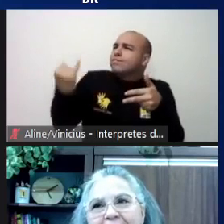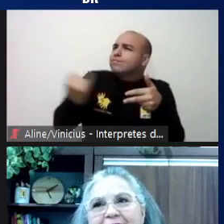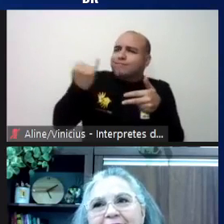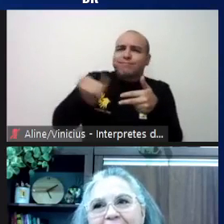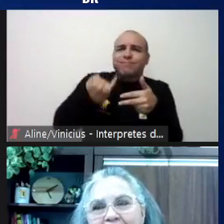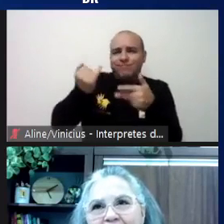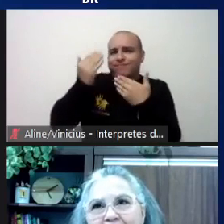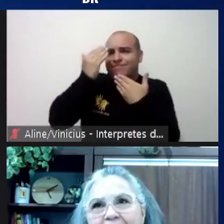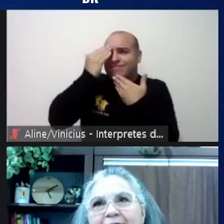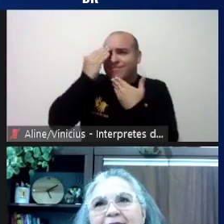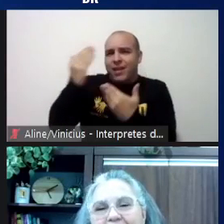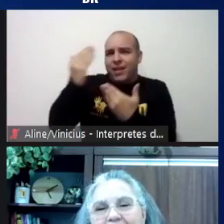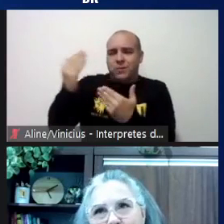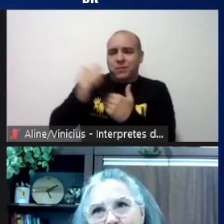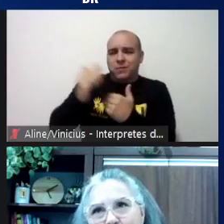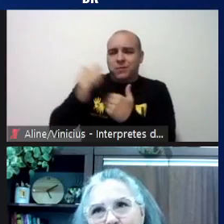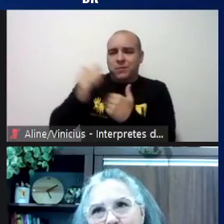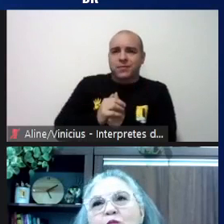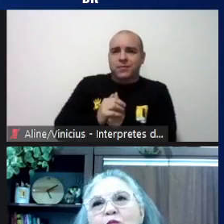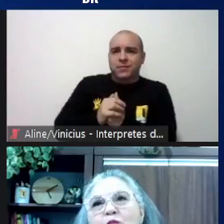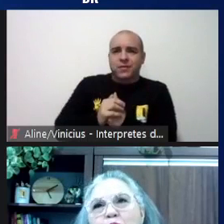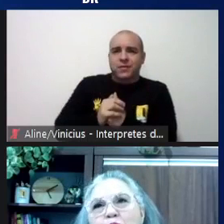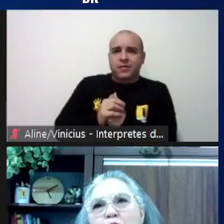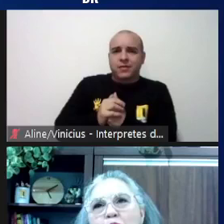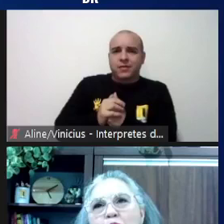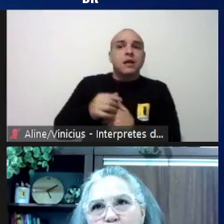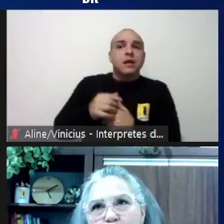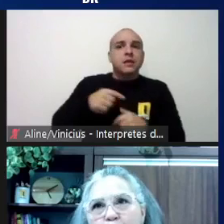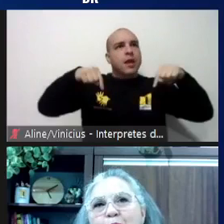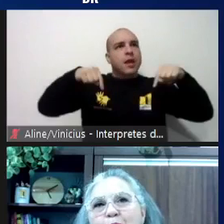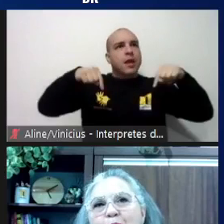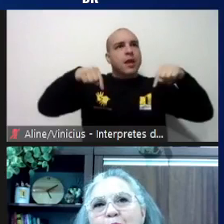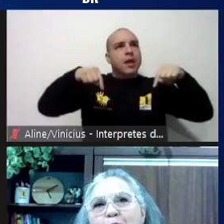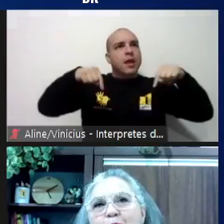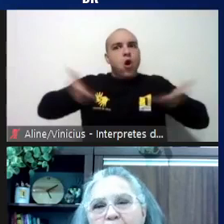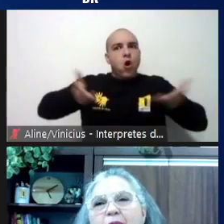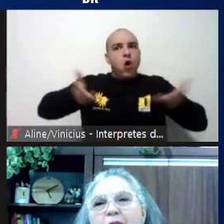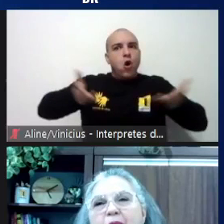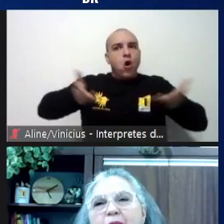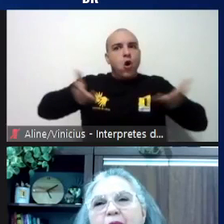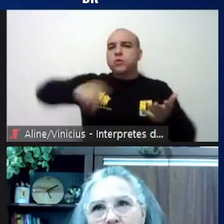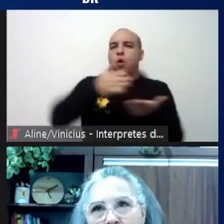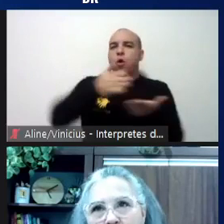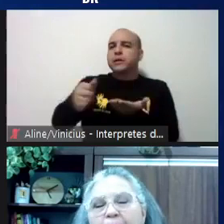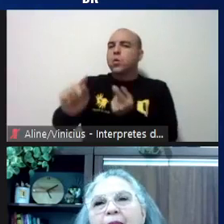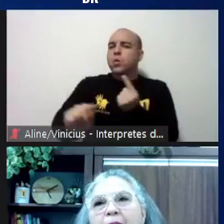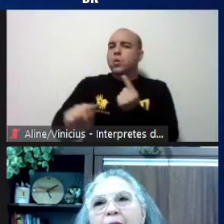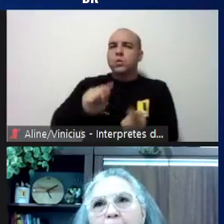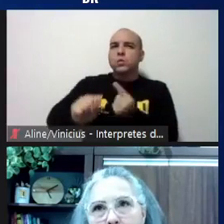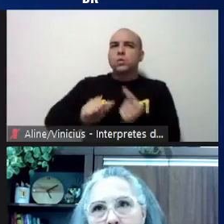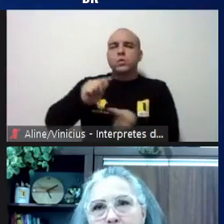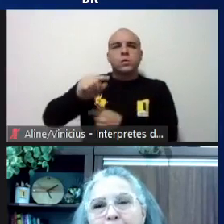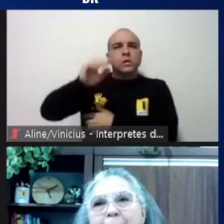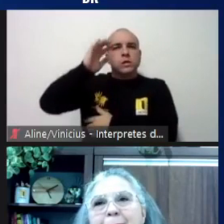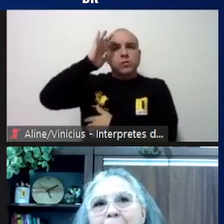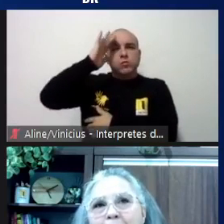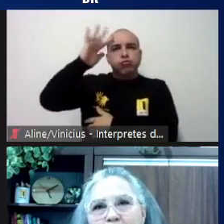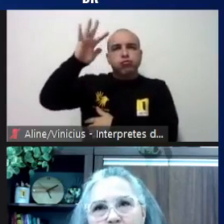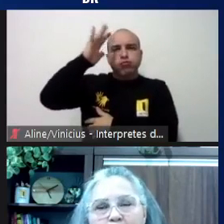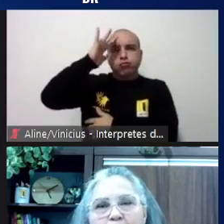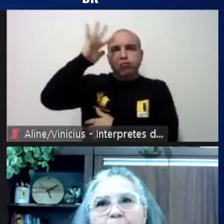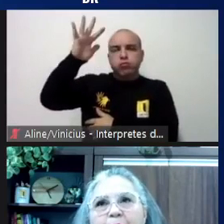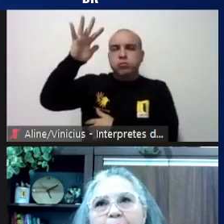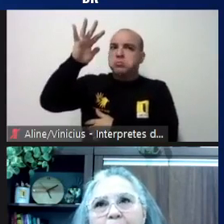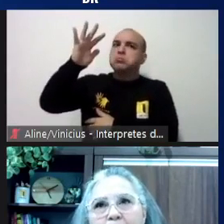creio que estamos aqui, a partir de hoje, num processo de reflexão, né? Reflexão pessoal, reflexão